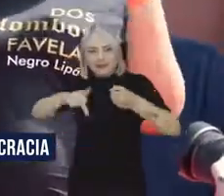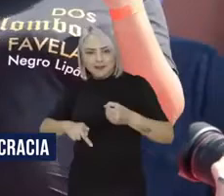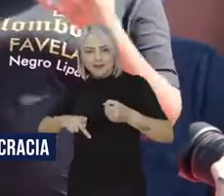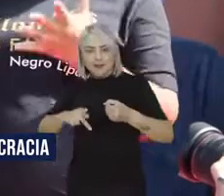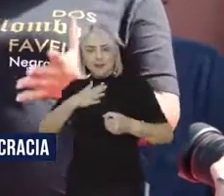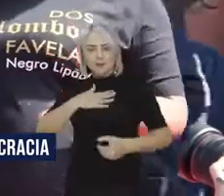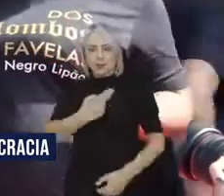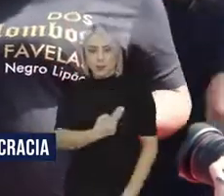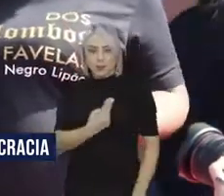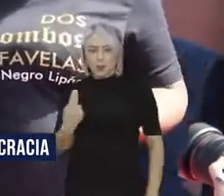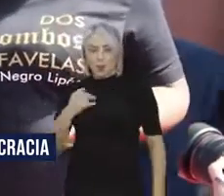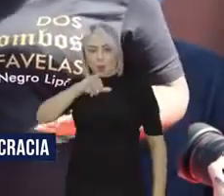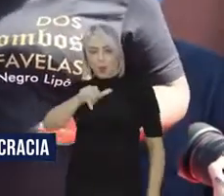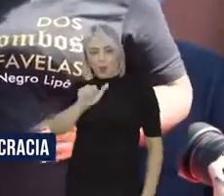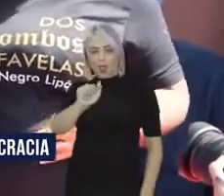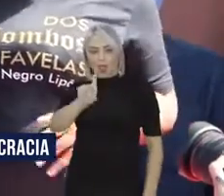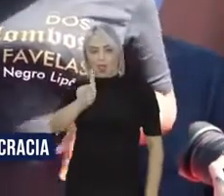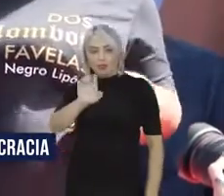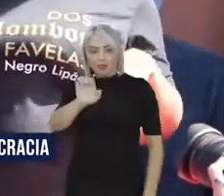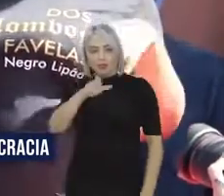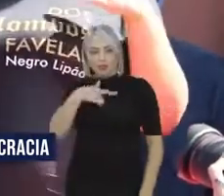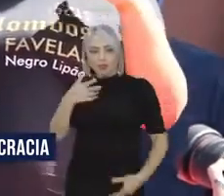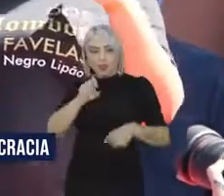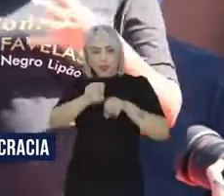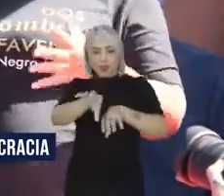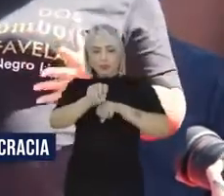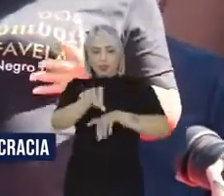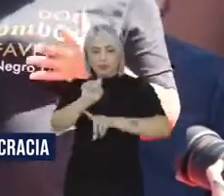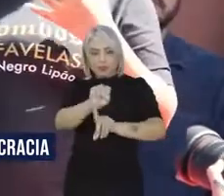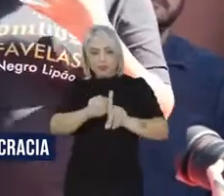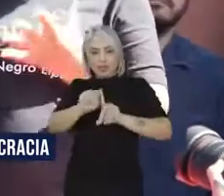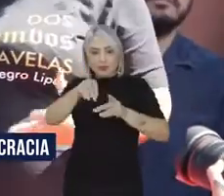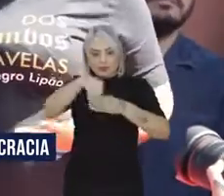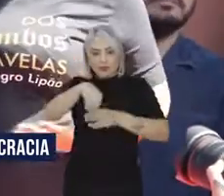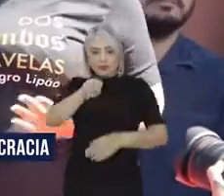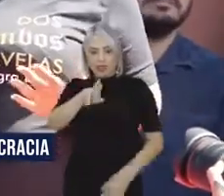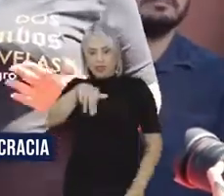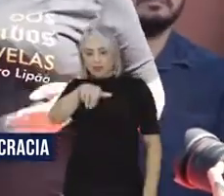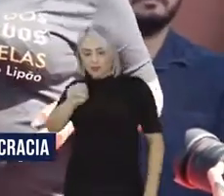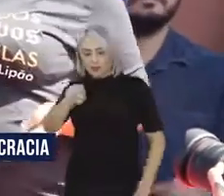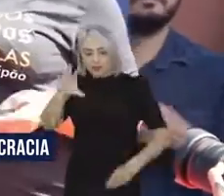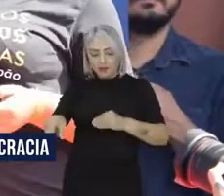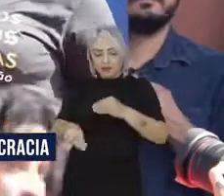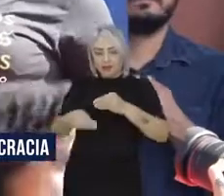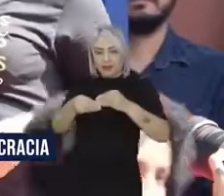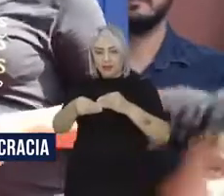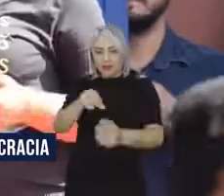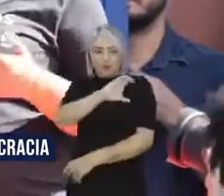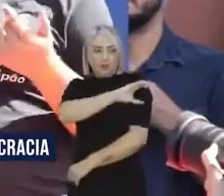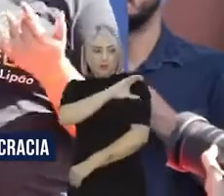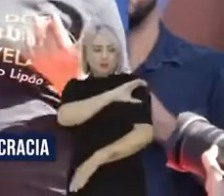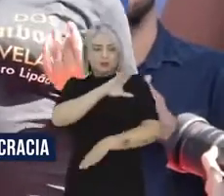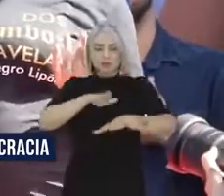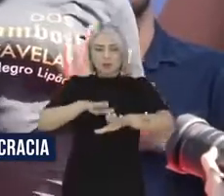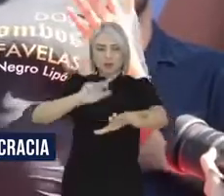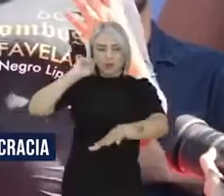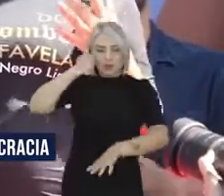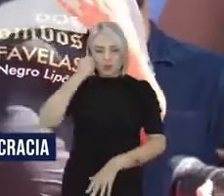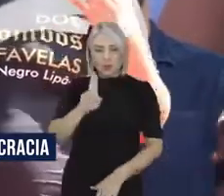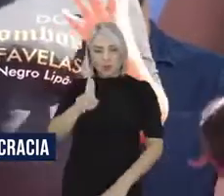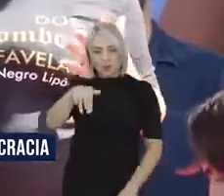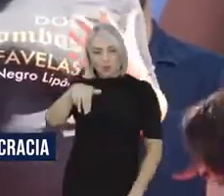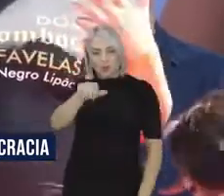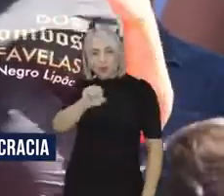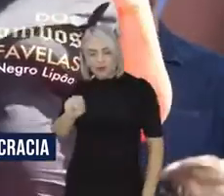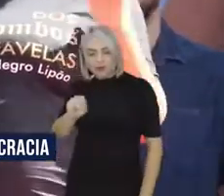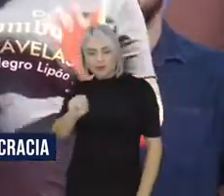eu sou educadora social aqui dentro da UNAS. Eu faço parte, sou coordenadora do Movimento Negro de UNAS. Então, hoje